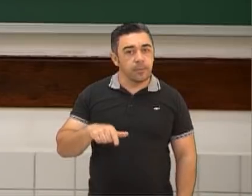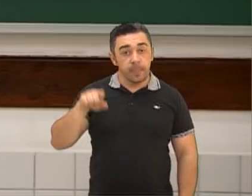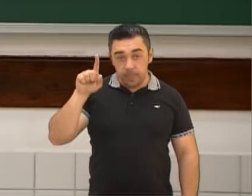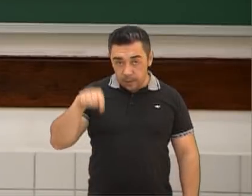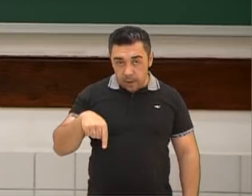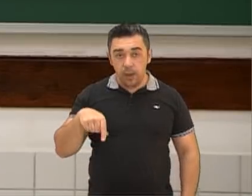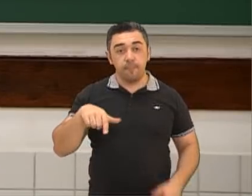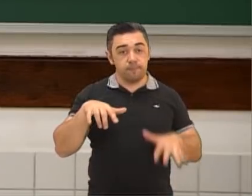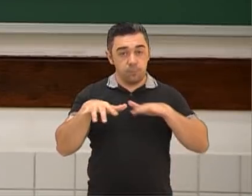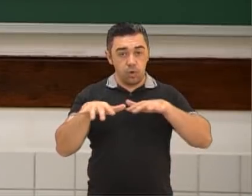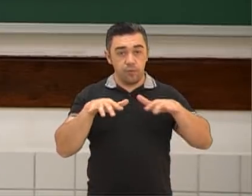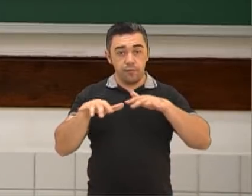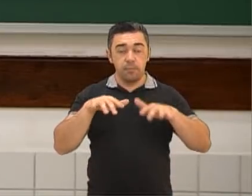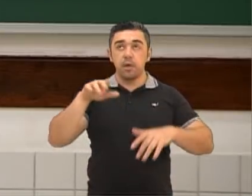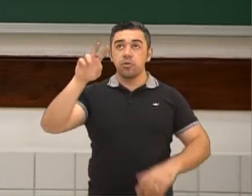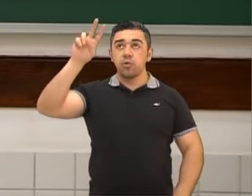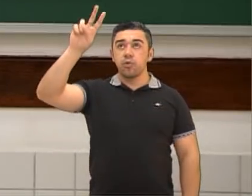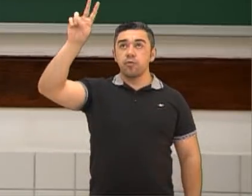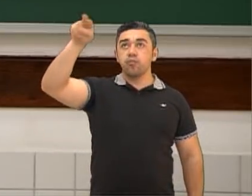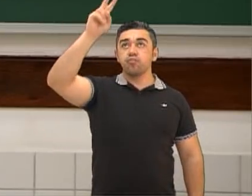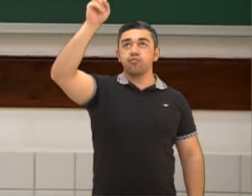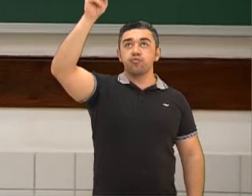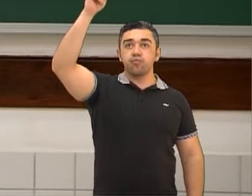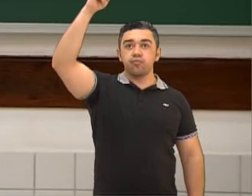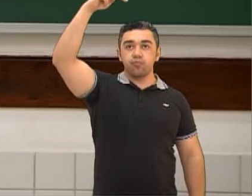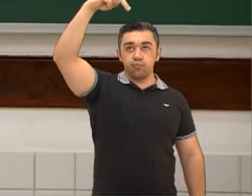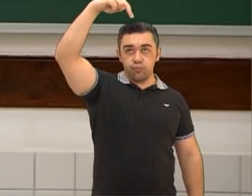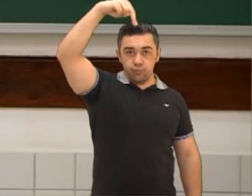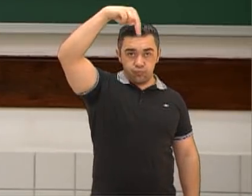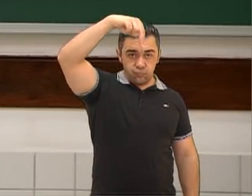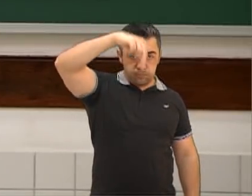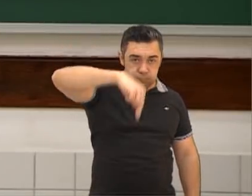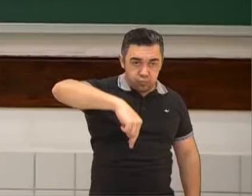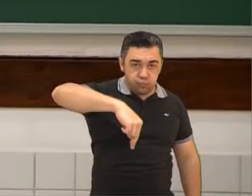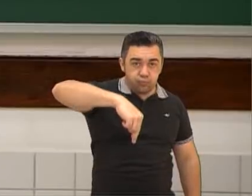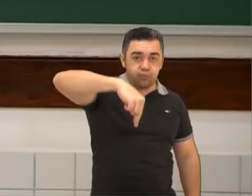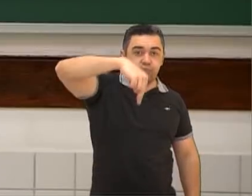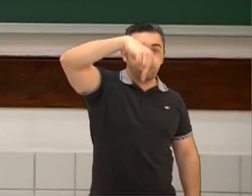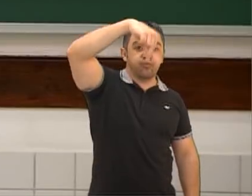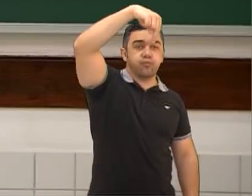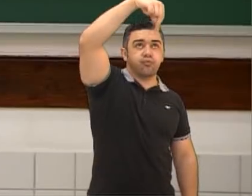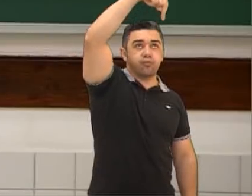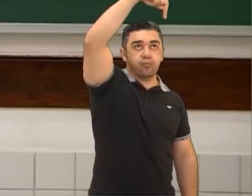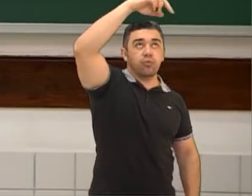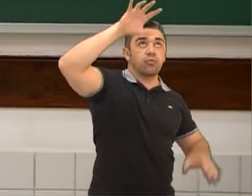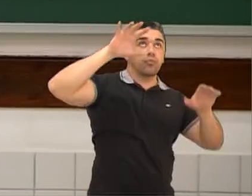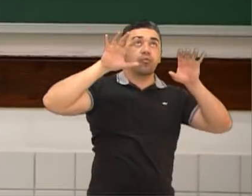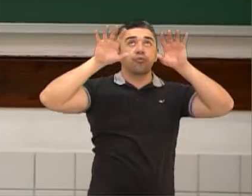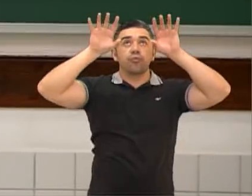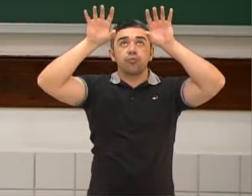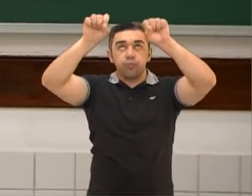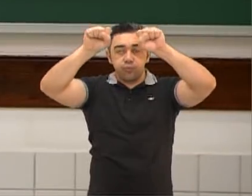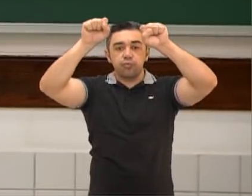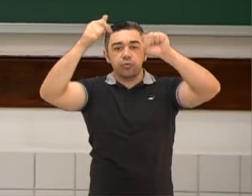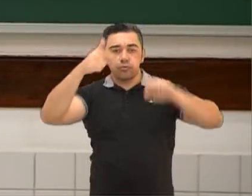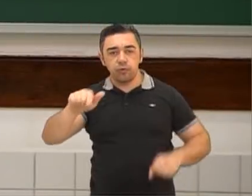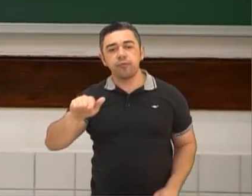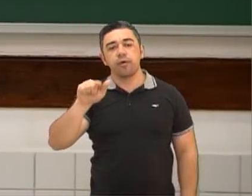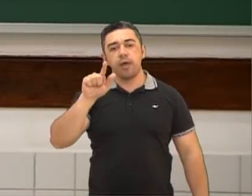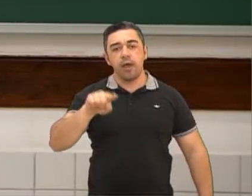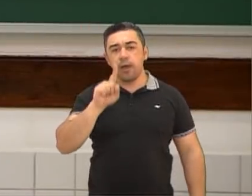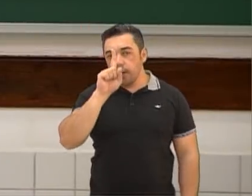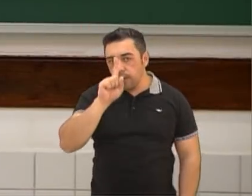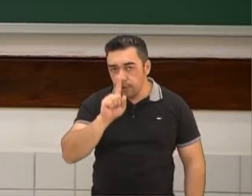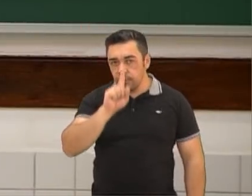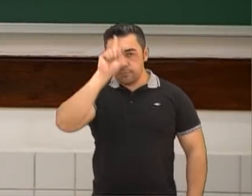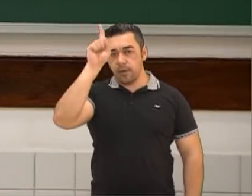que os trapezistas começaram a fazer no circo acabou dando a ideia de uma nova apresentação, de